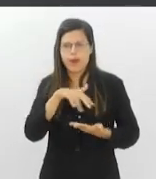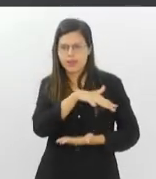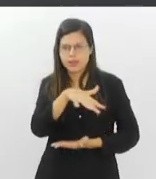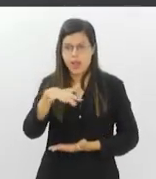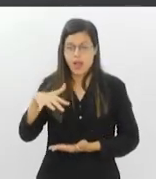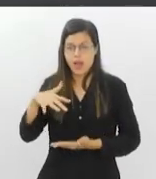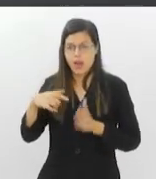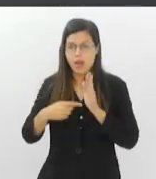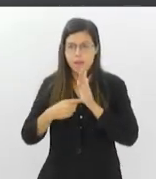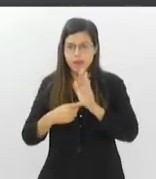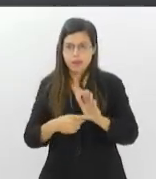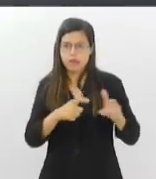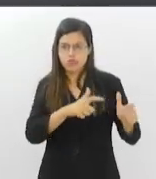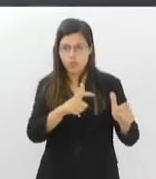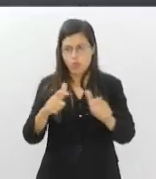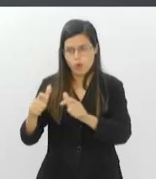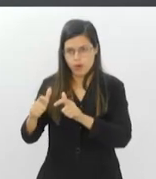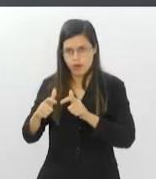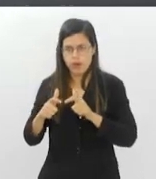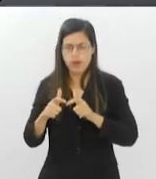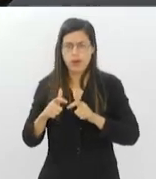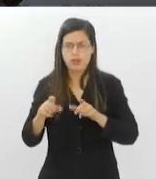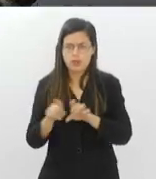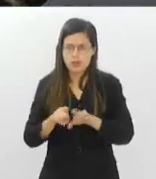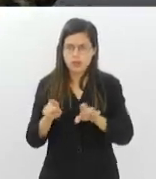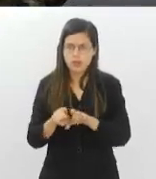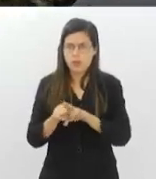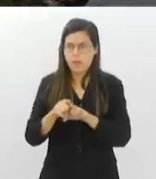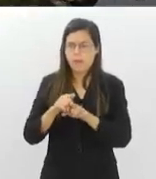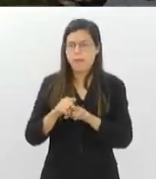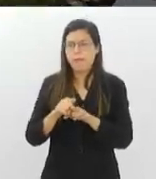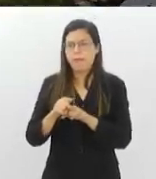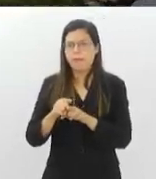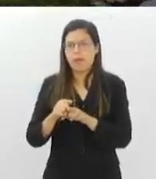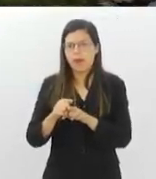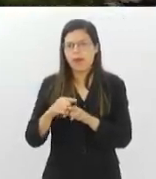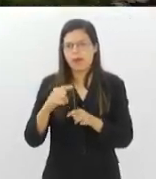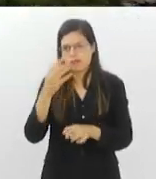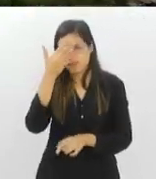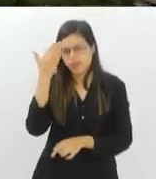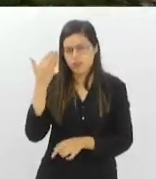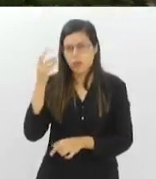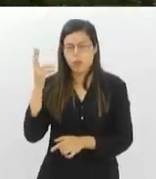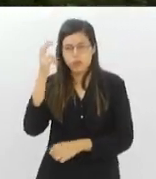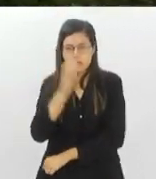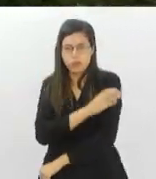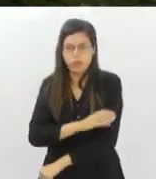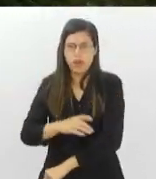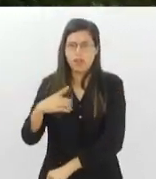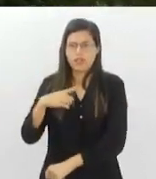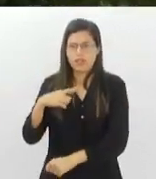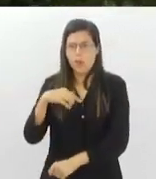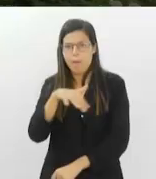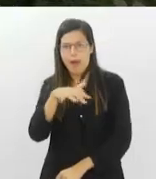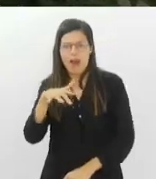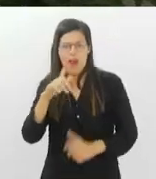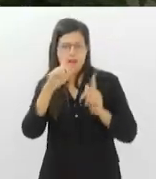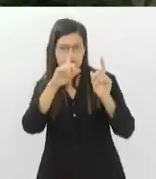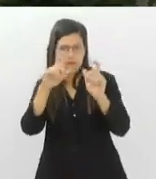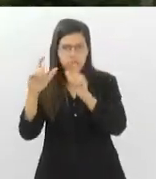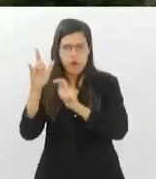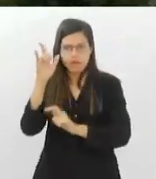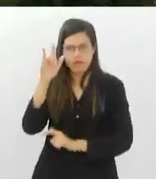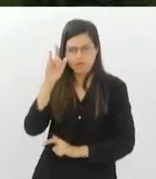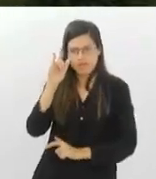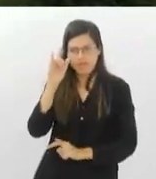apresentados em espaços exclusivos, além de atrações culturais. Haverá também uma área instagramável, onde os visitantes poderão levar uma